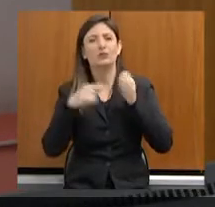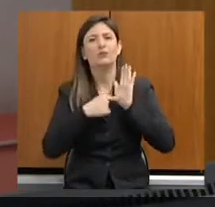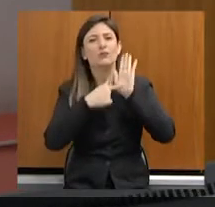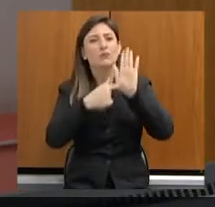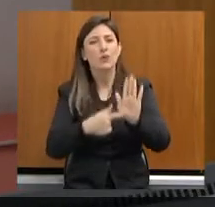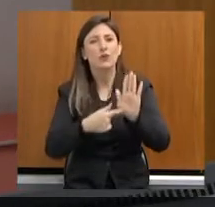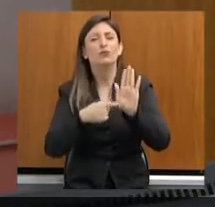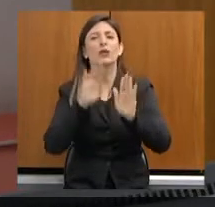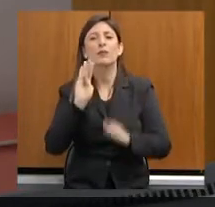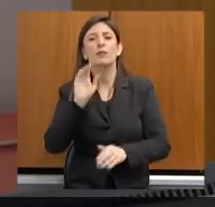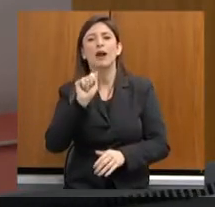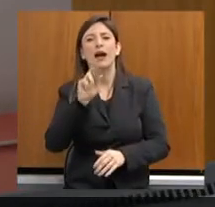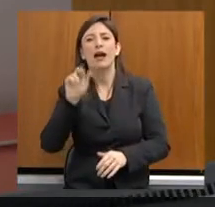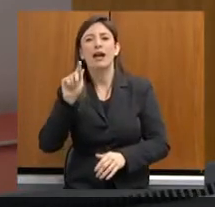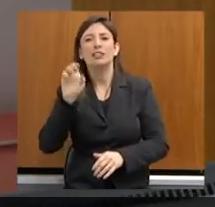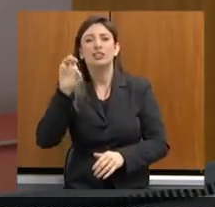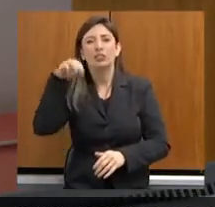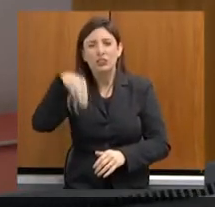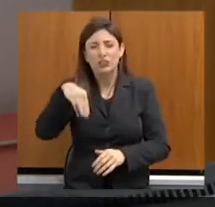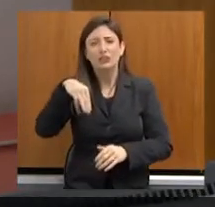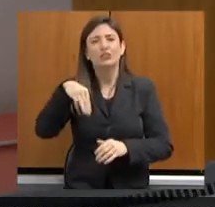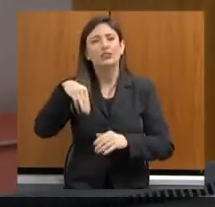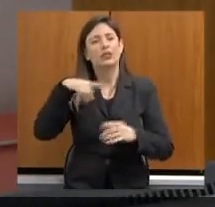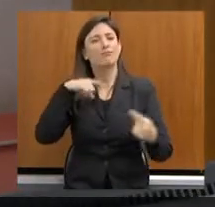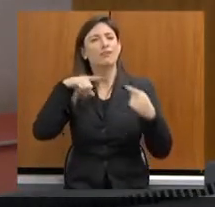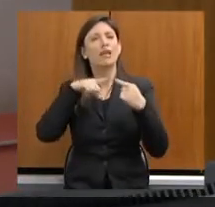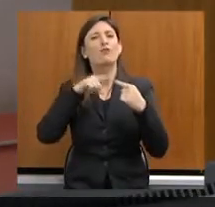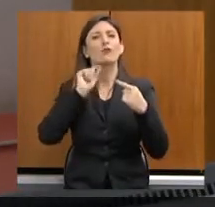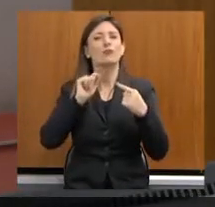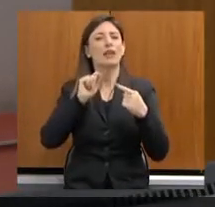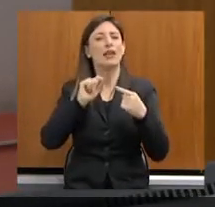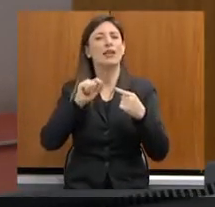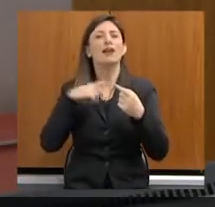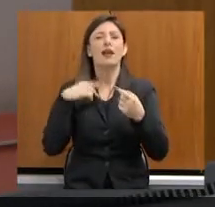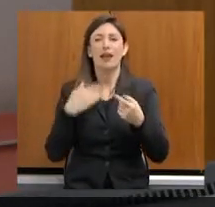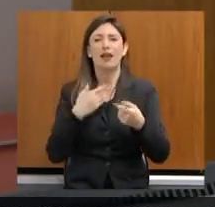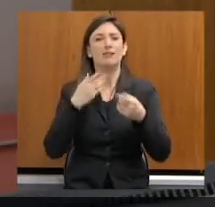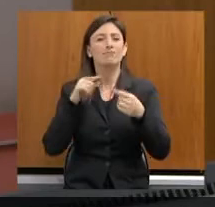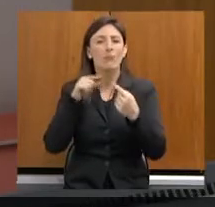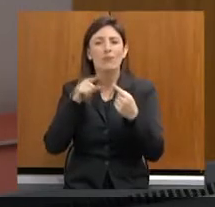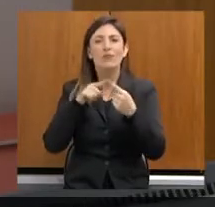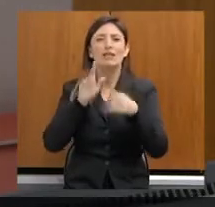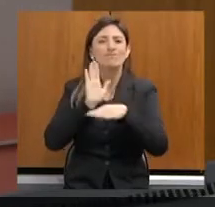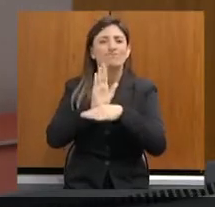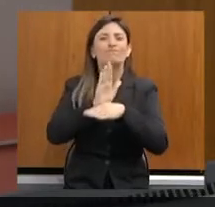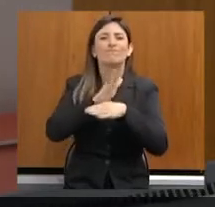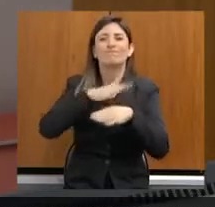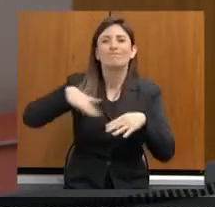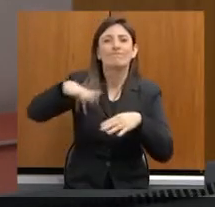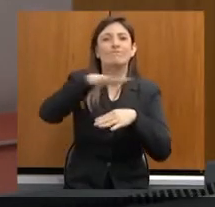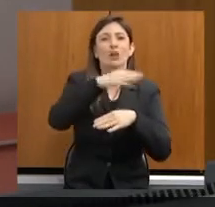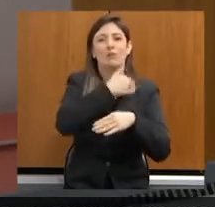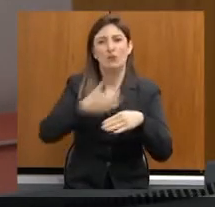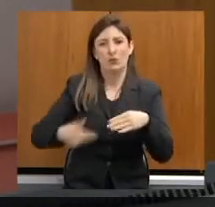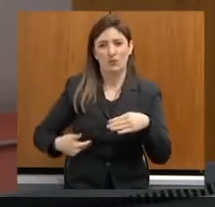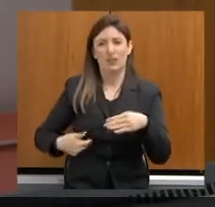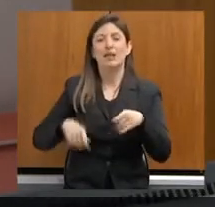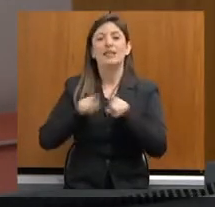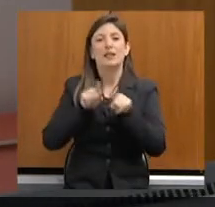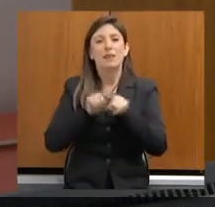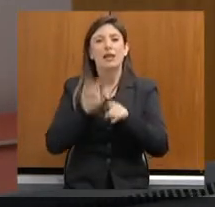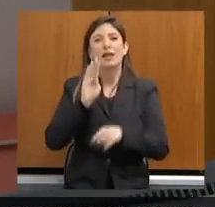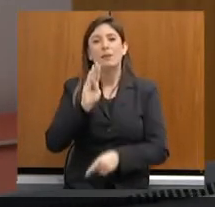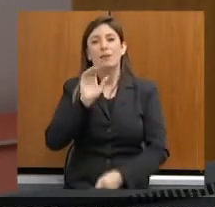de forma que no nosso estado mineração barragem de mineração utilidade pública barragem até para